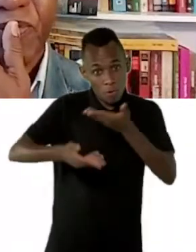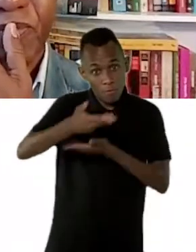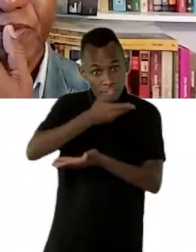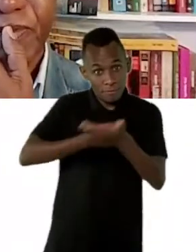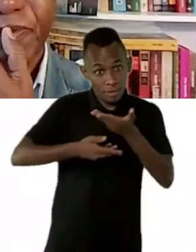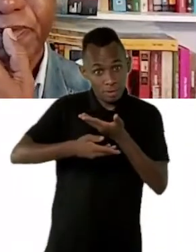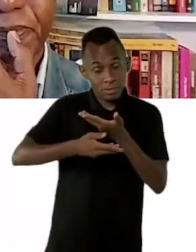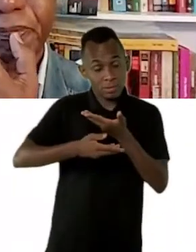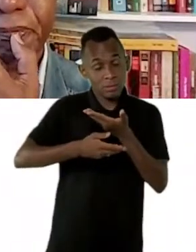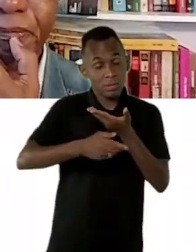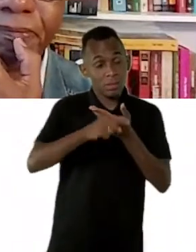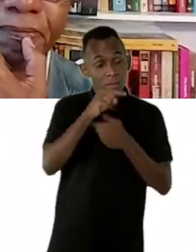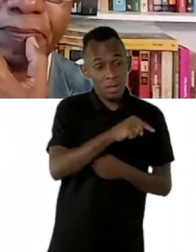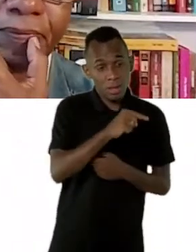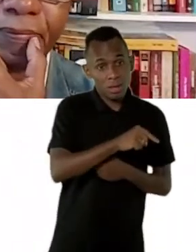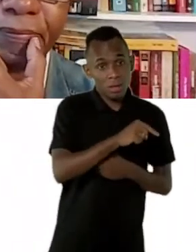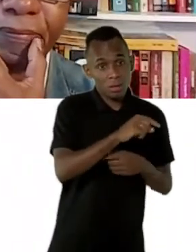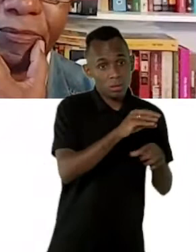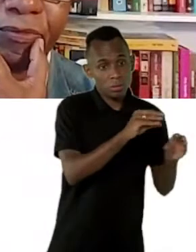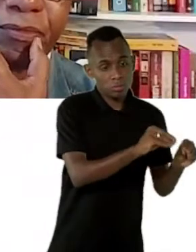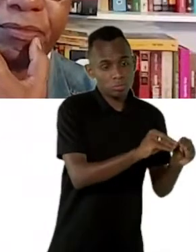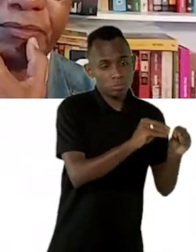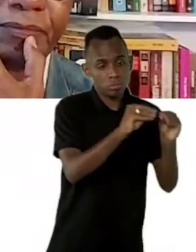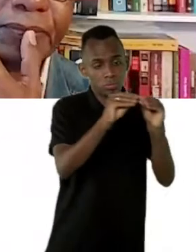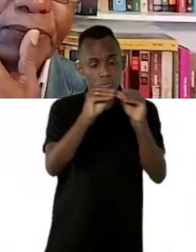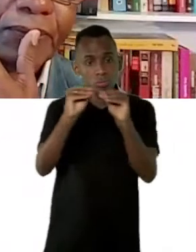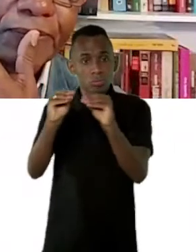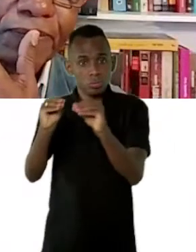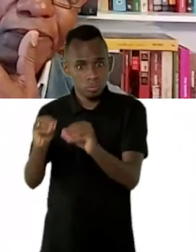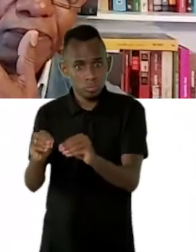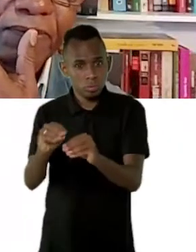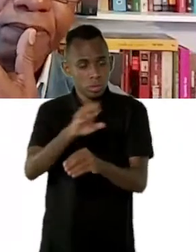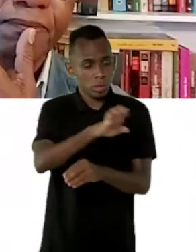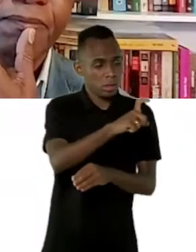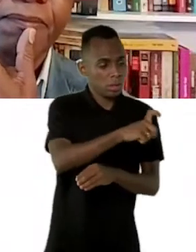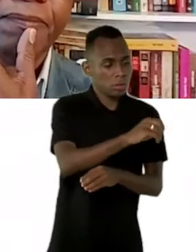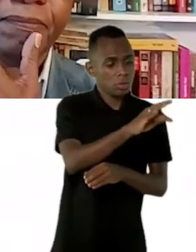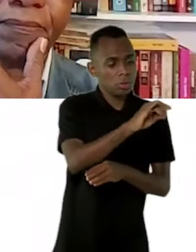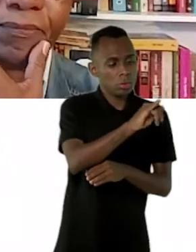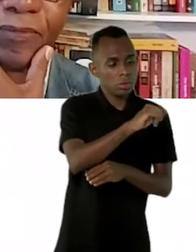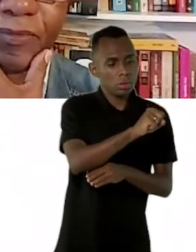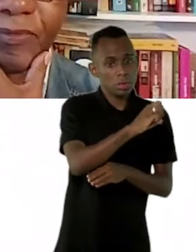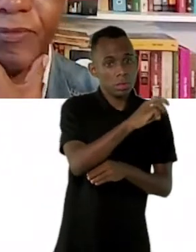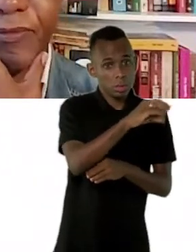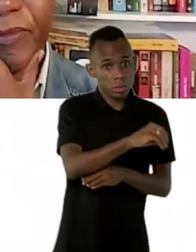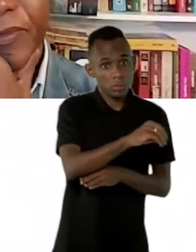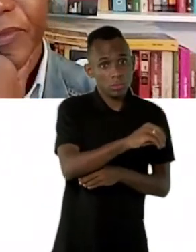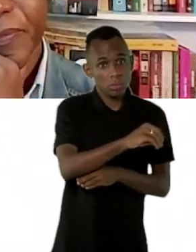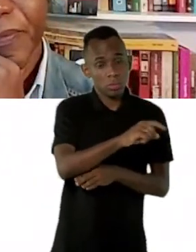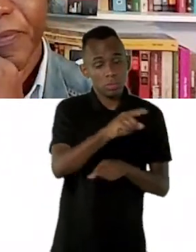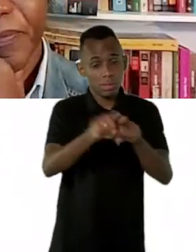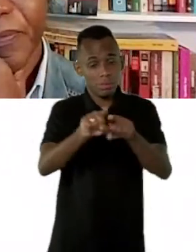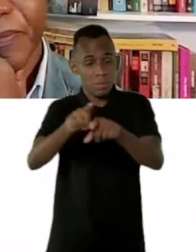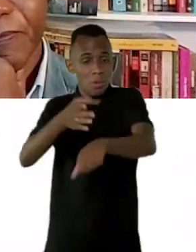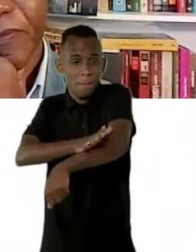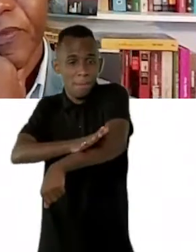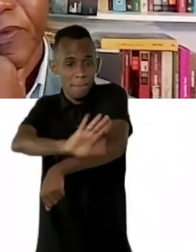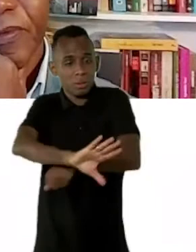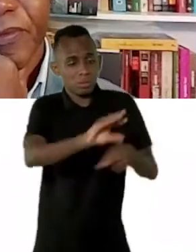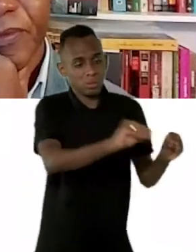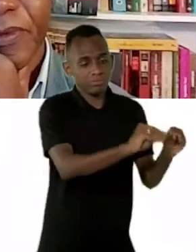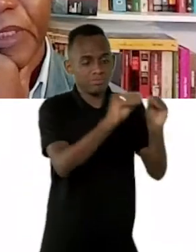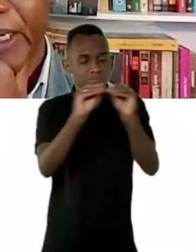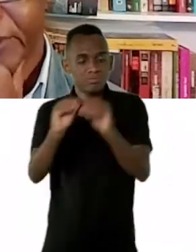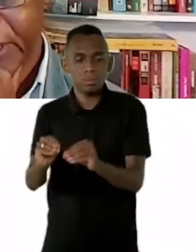transitou entre o exotismo e o preconceito. Dá para você fazer essa linha da história para a